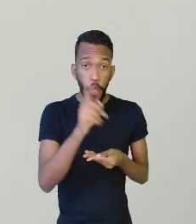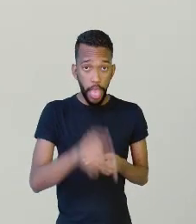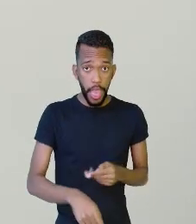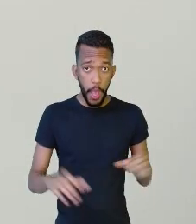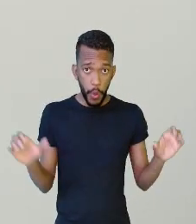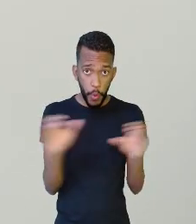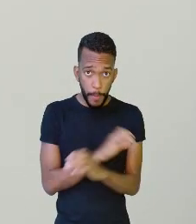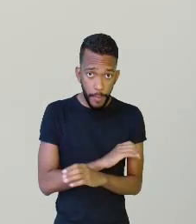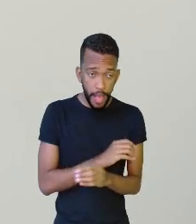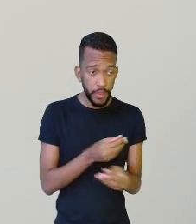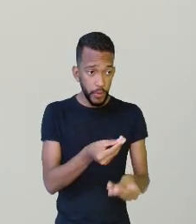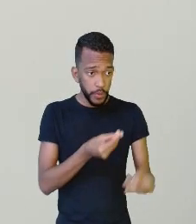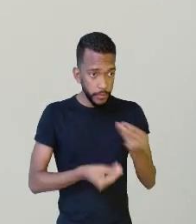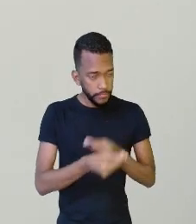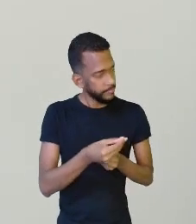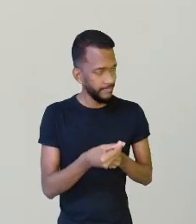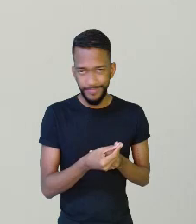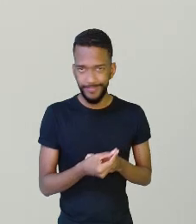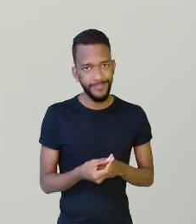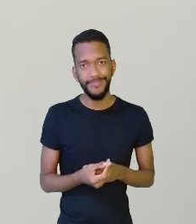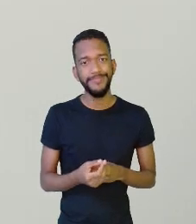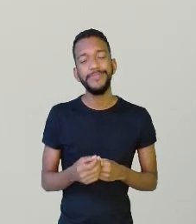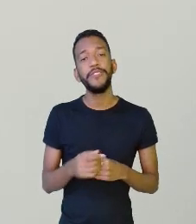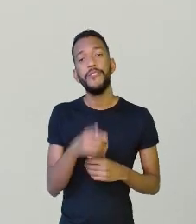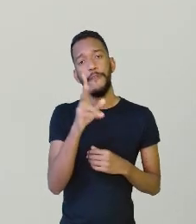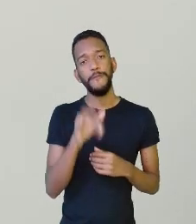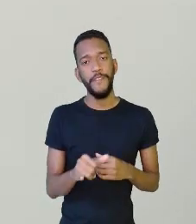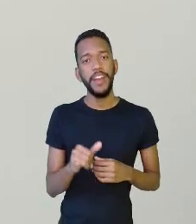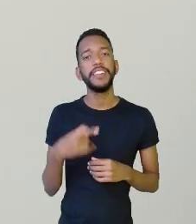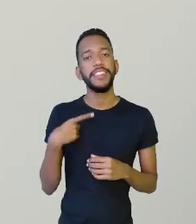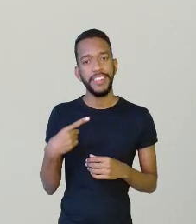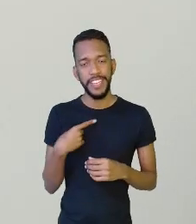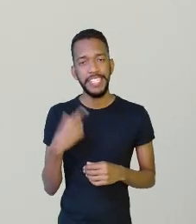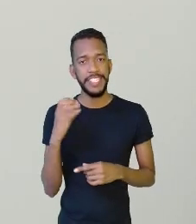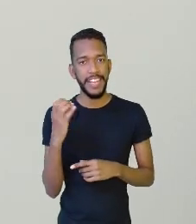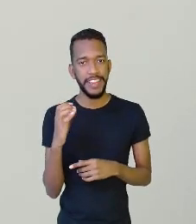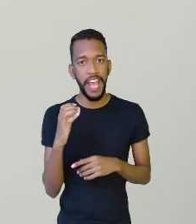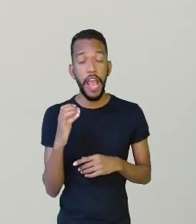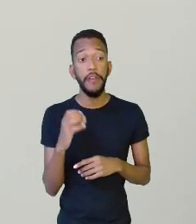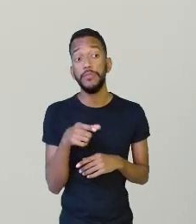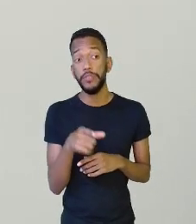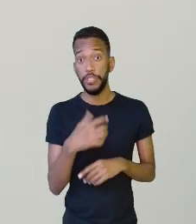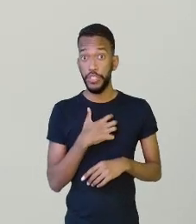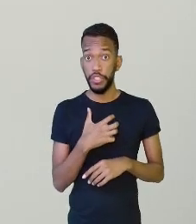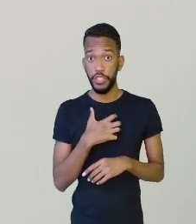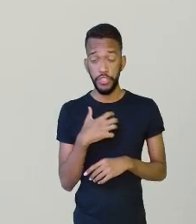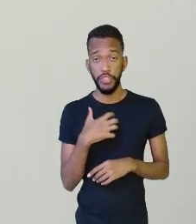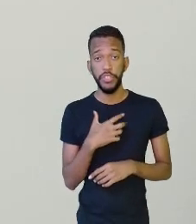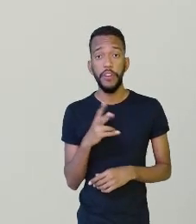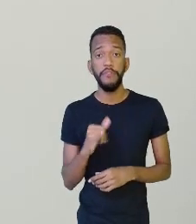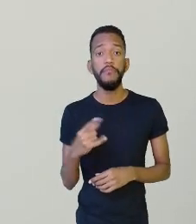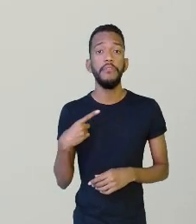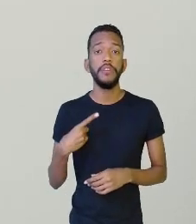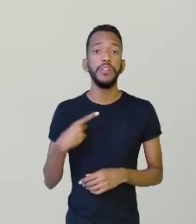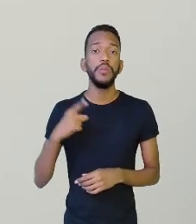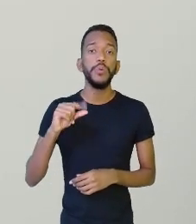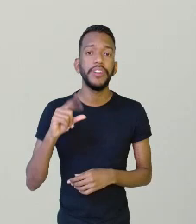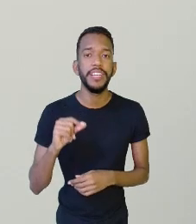inteiro? Não, né? Normalmente, você vai receber em centavos. Nessa situação, você vai